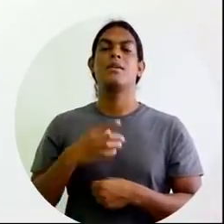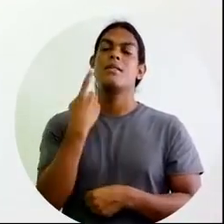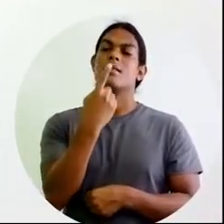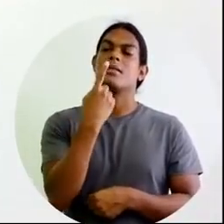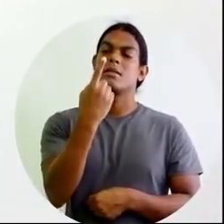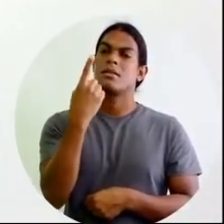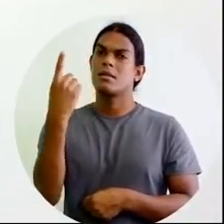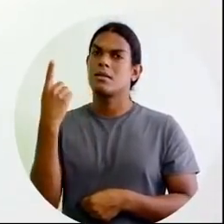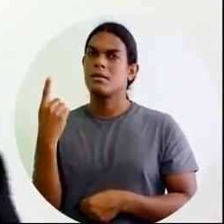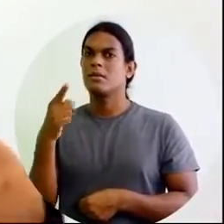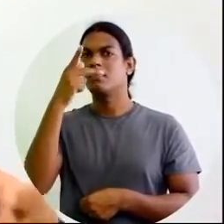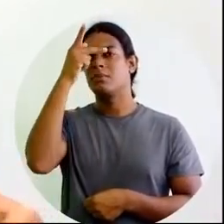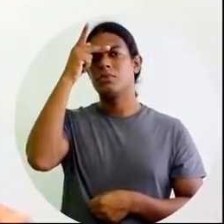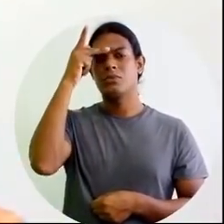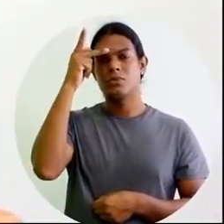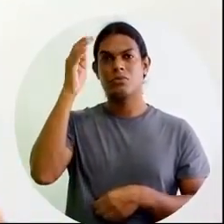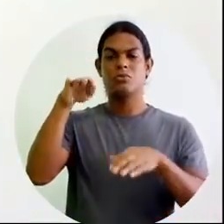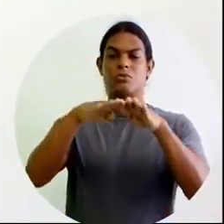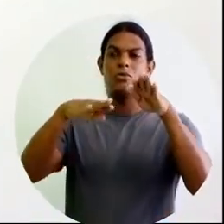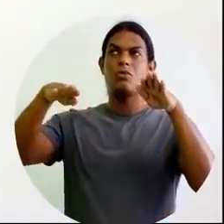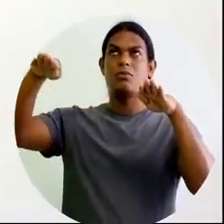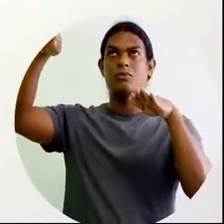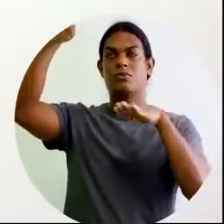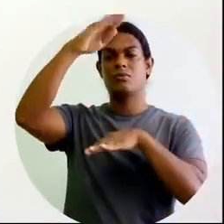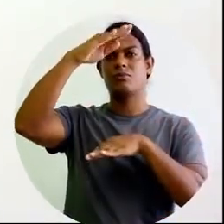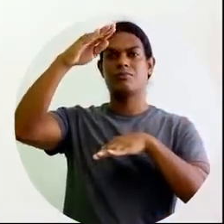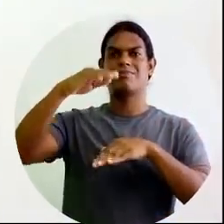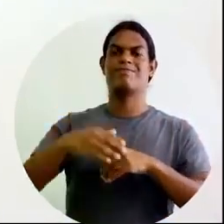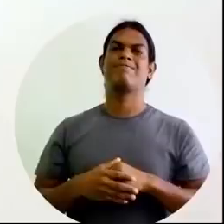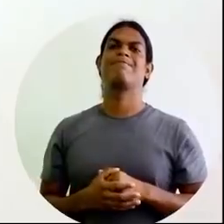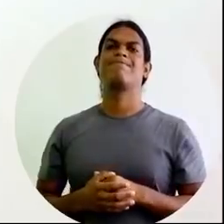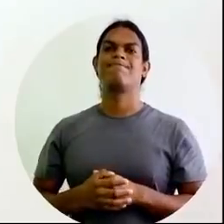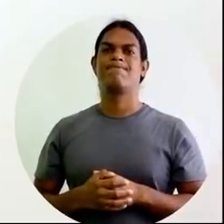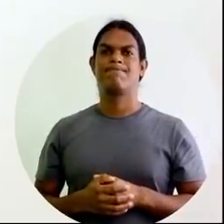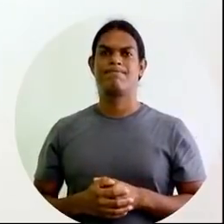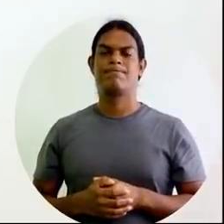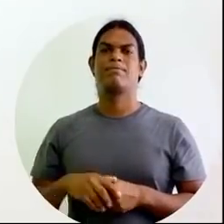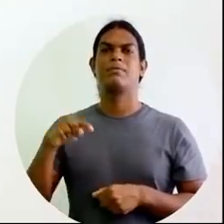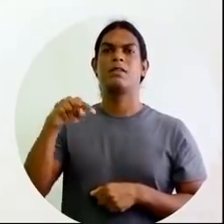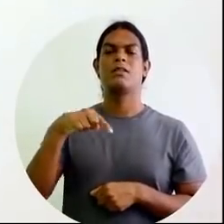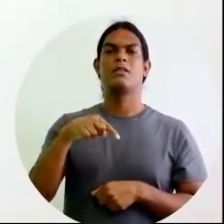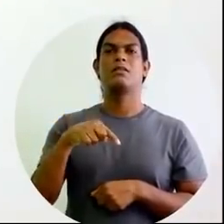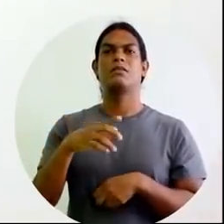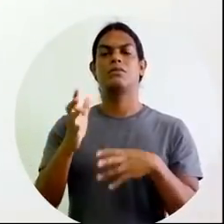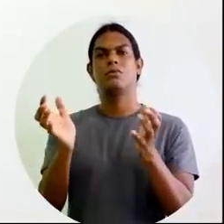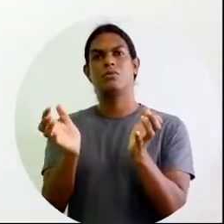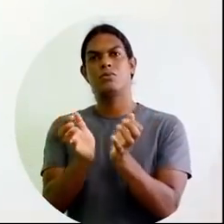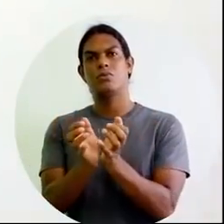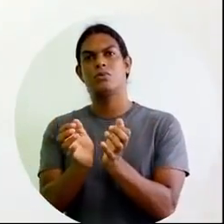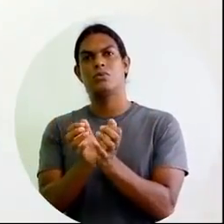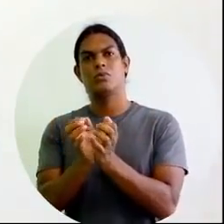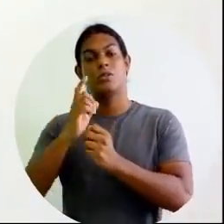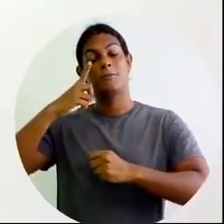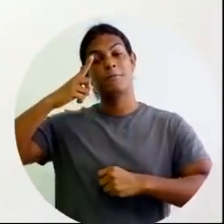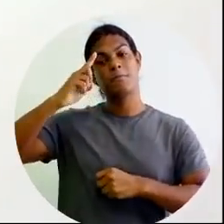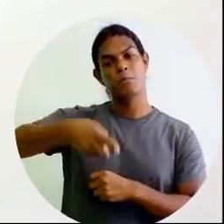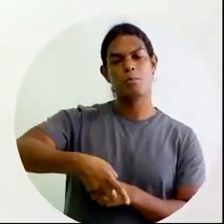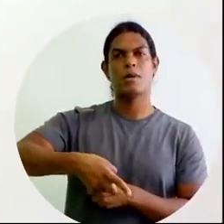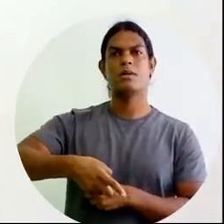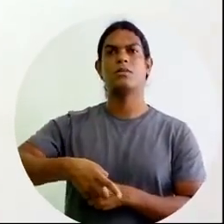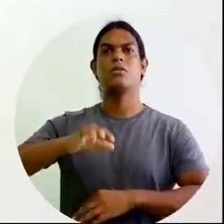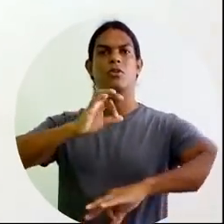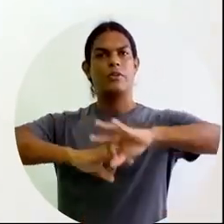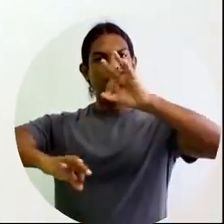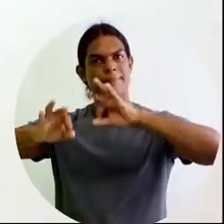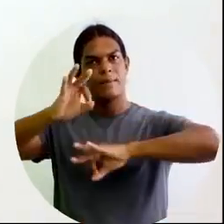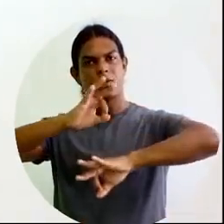nesse comando há uma equipe que ele comanda. Isso são grupos de comando. Grupos